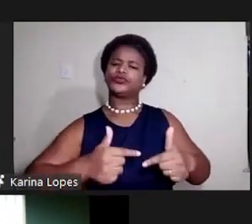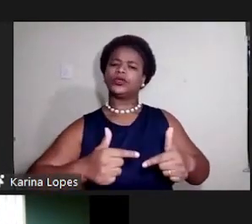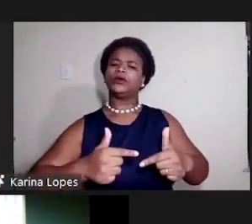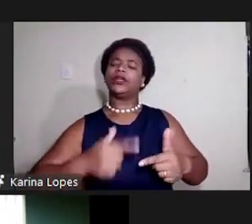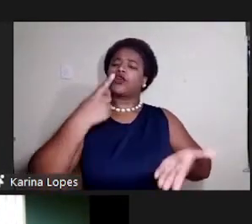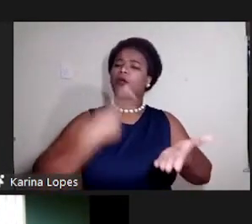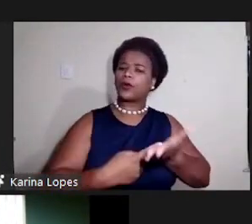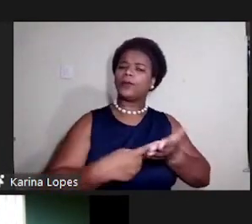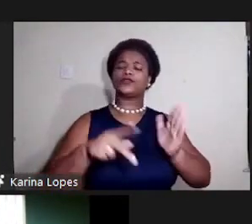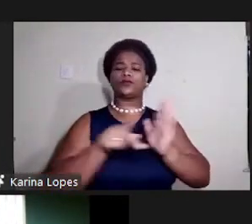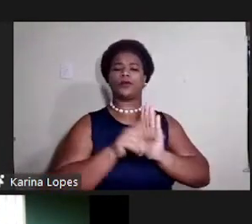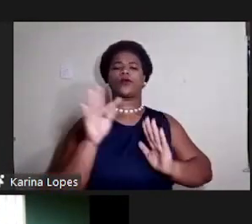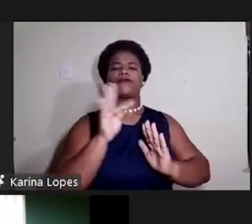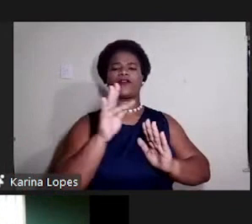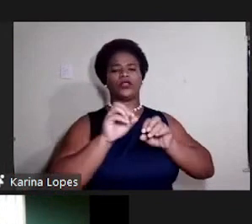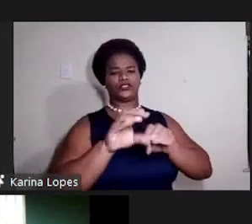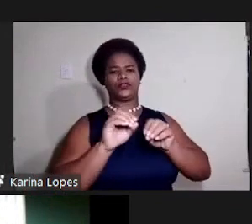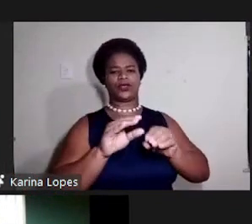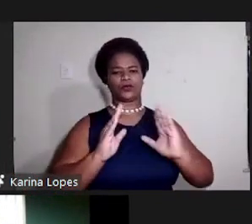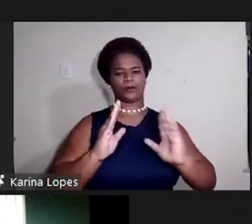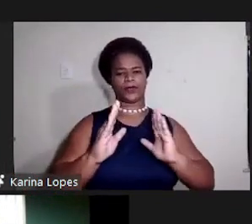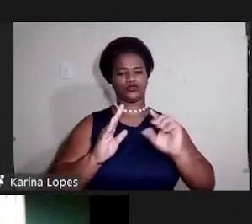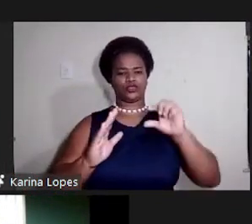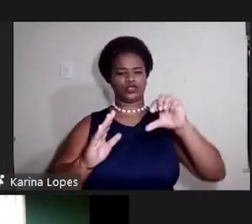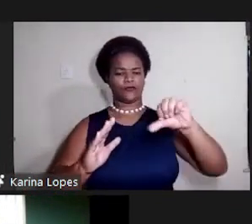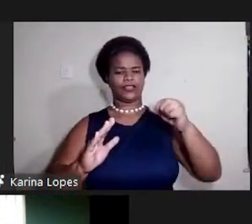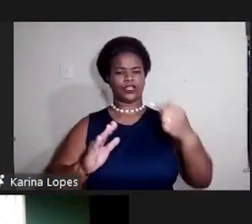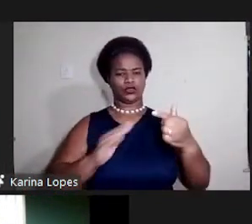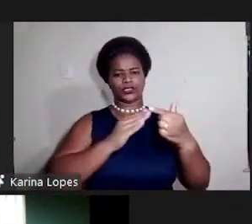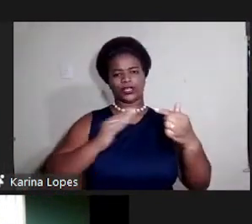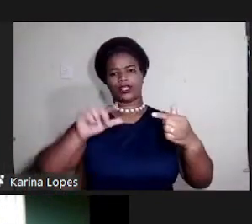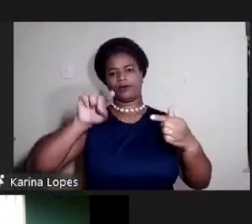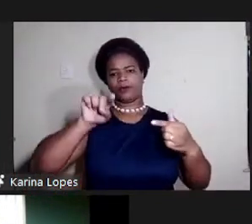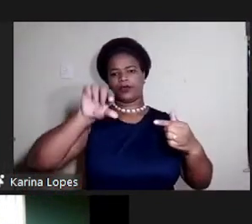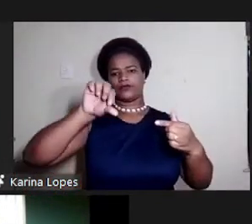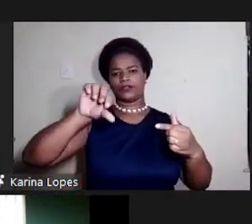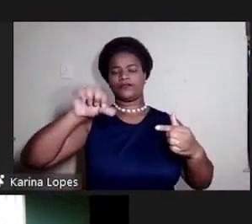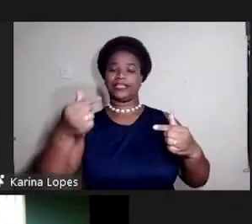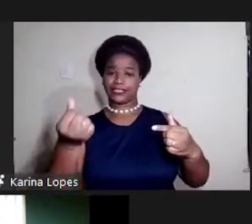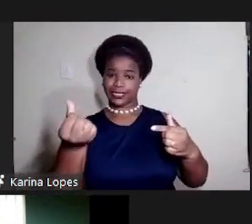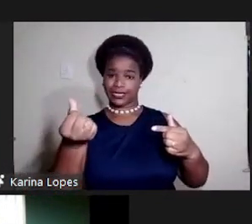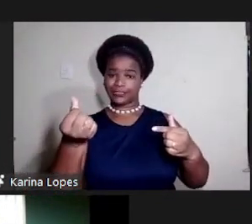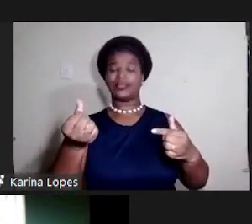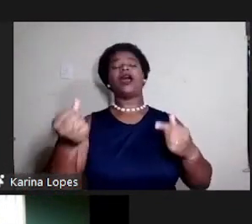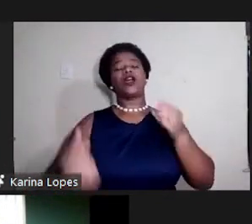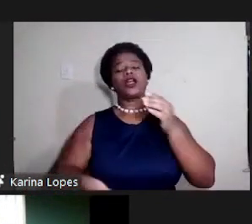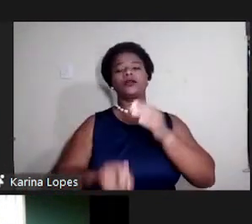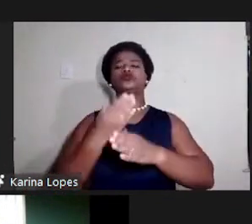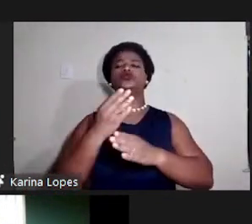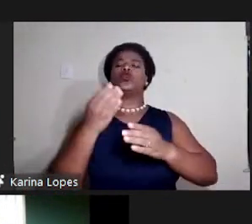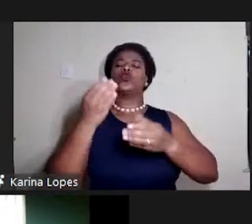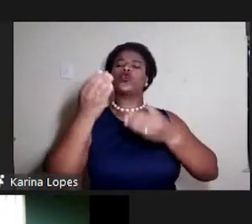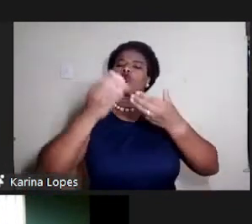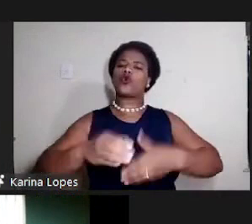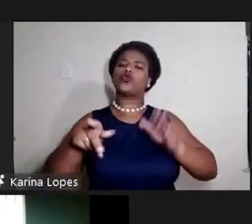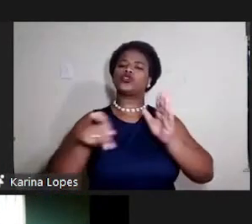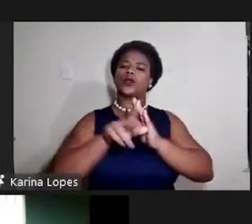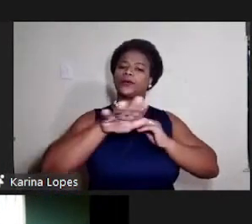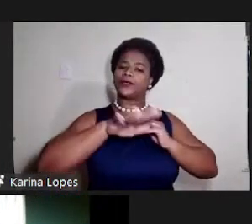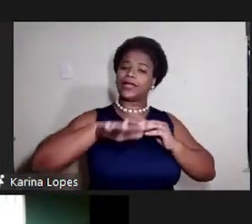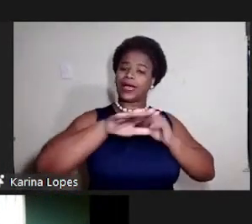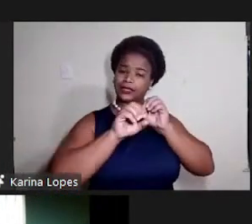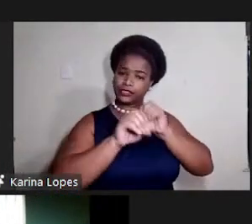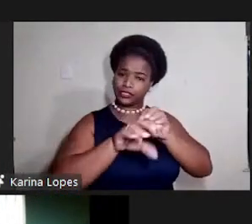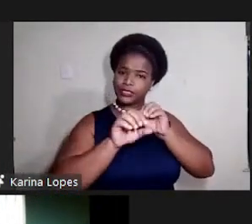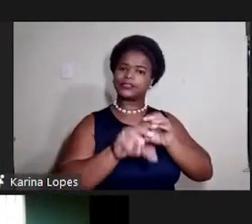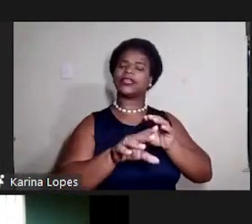entre 92 e 96, foram realizados os primeiros concursos para as áreas de ensino, visando